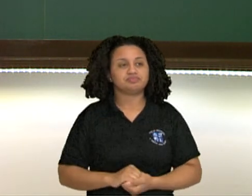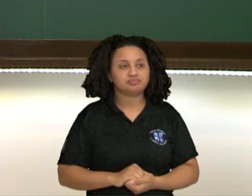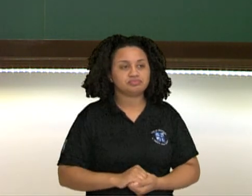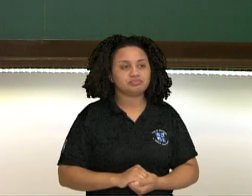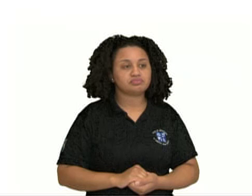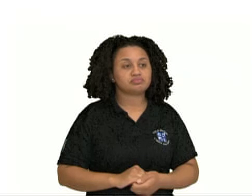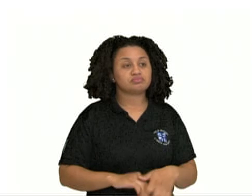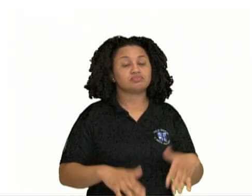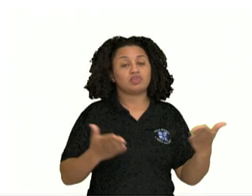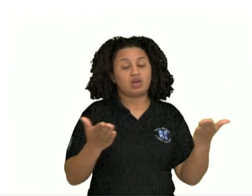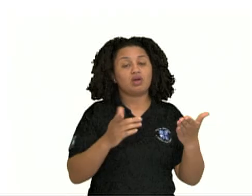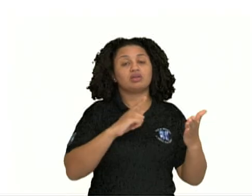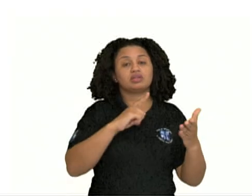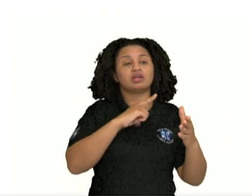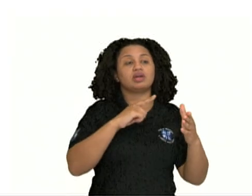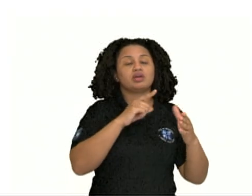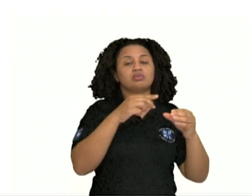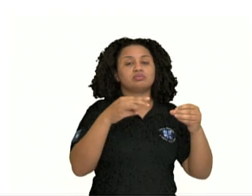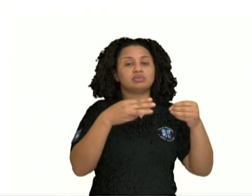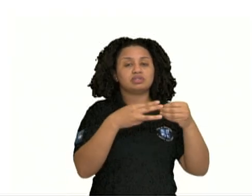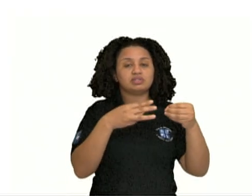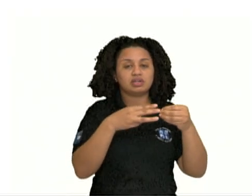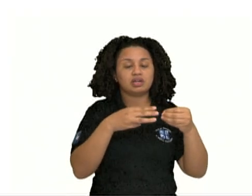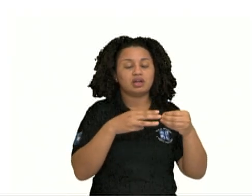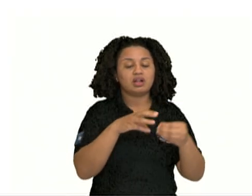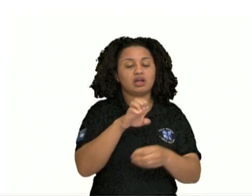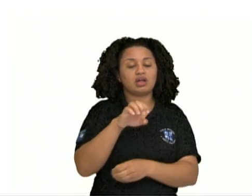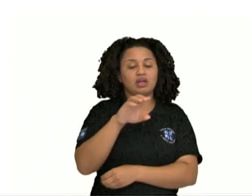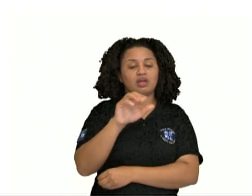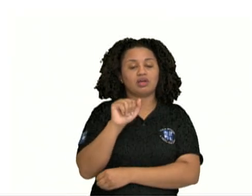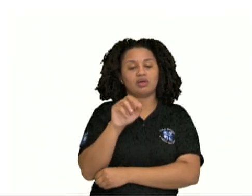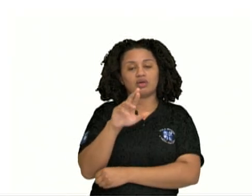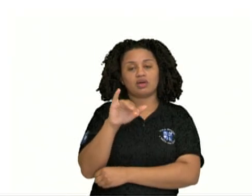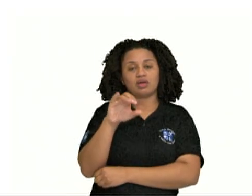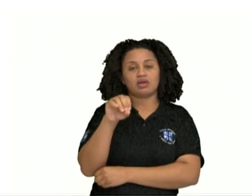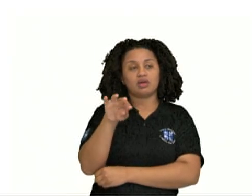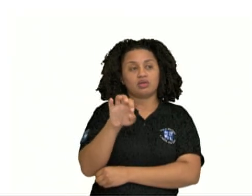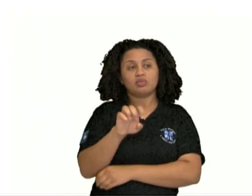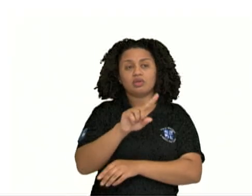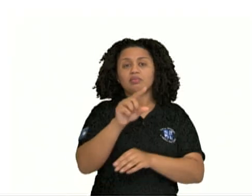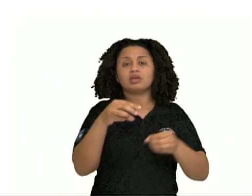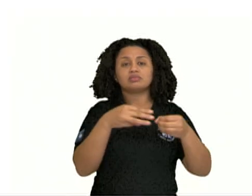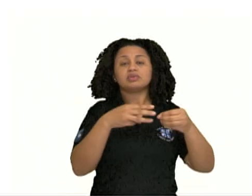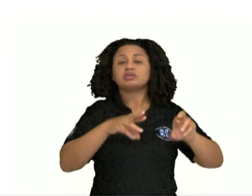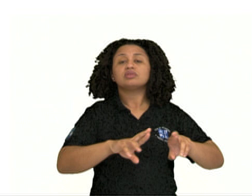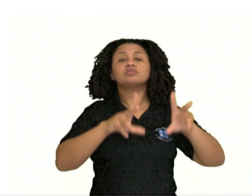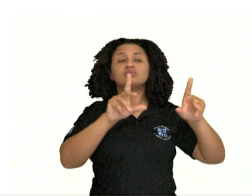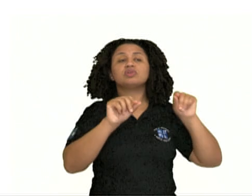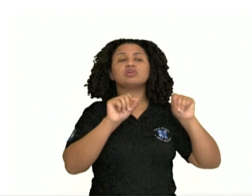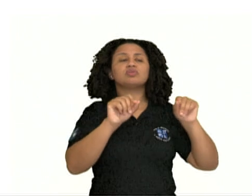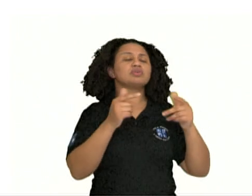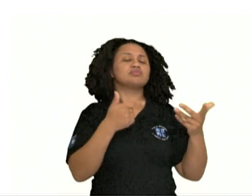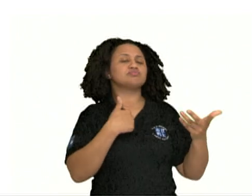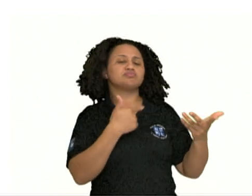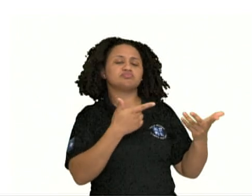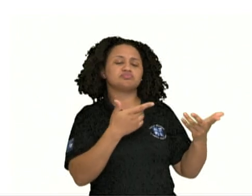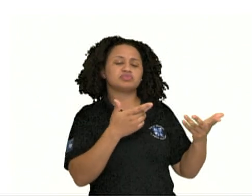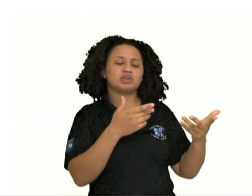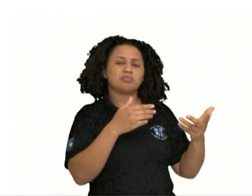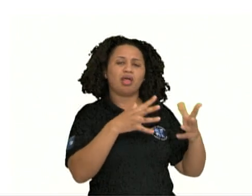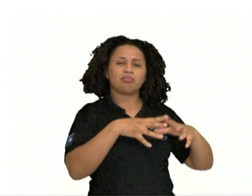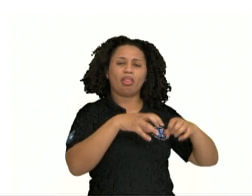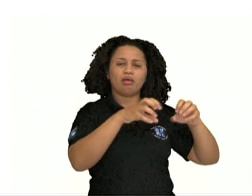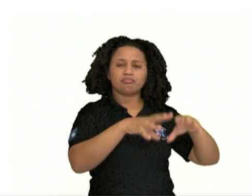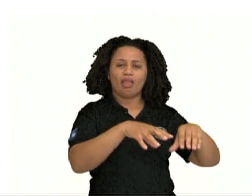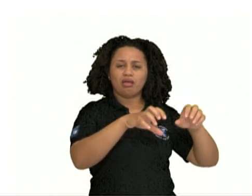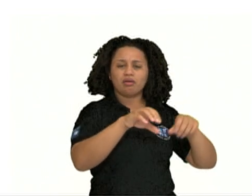aqui eu tenho para você dar um exemplo de célula eucarionte mas fazer uma célula diferente a célula de uma de um protozoário de uma entamoeba